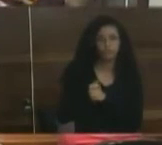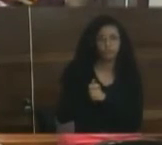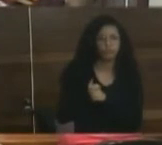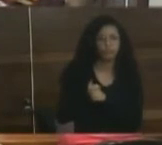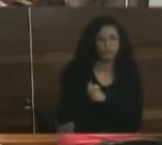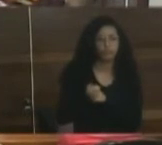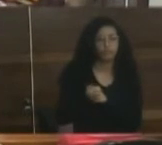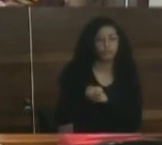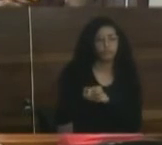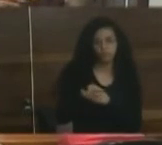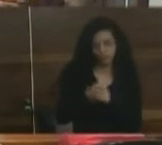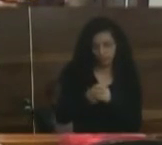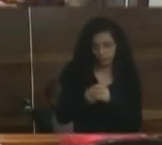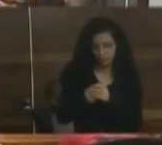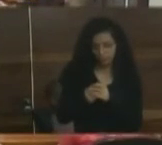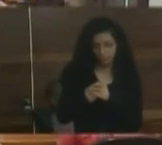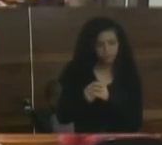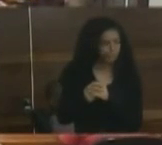2021